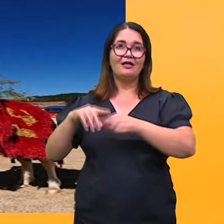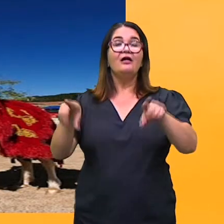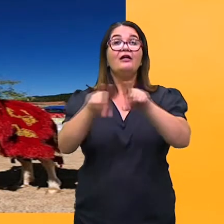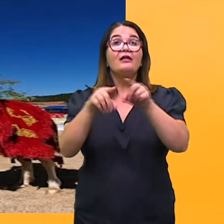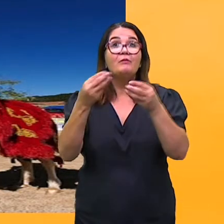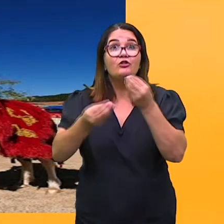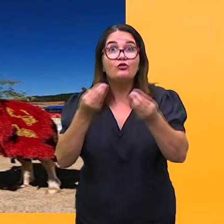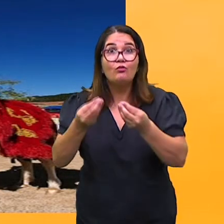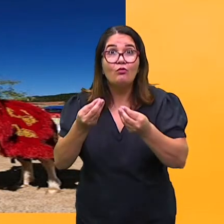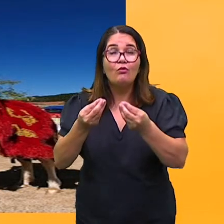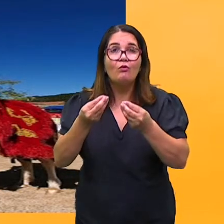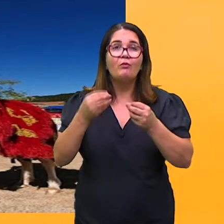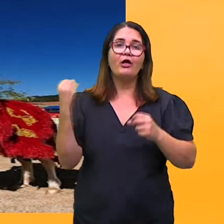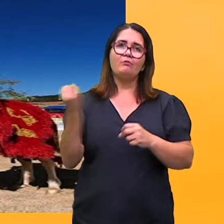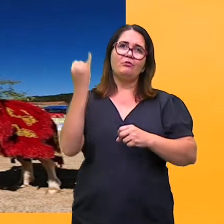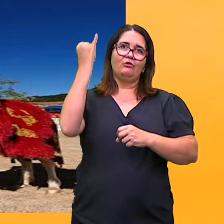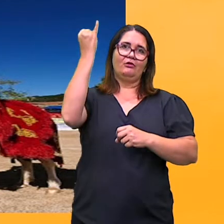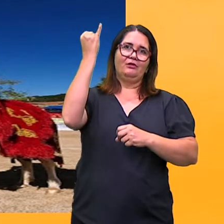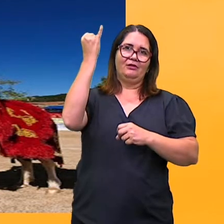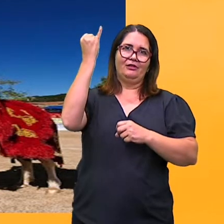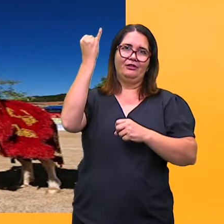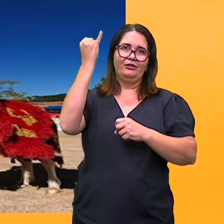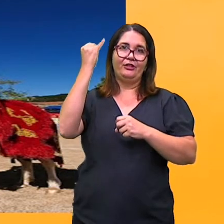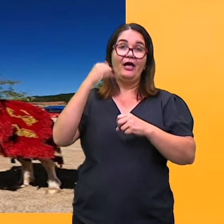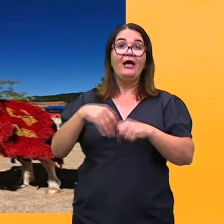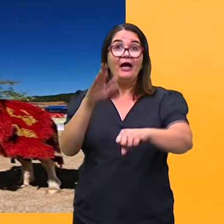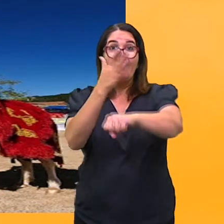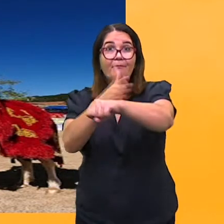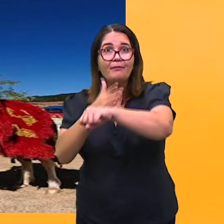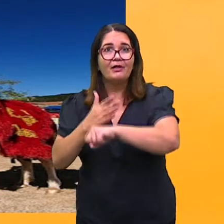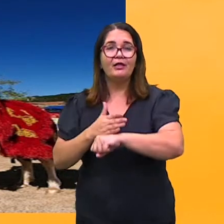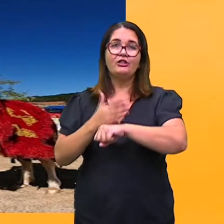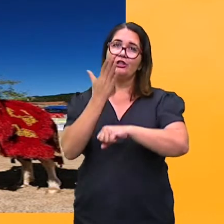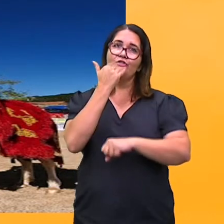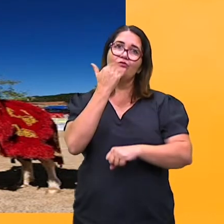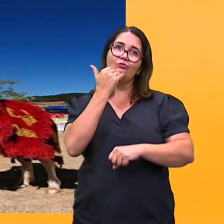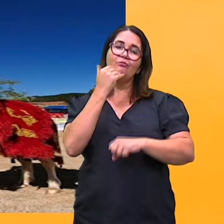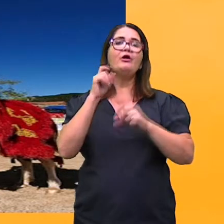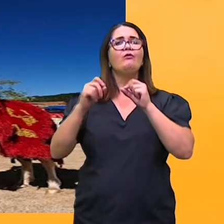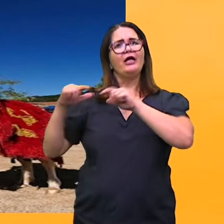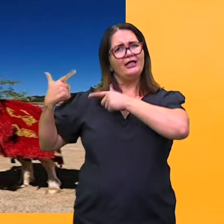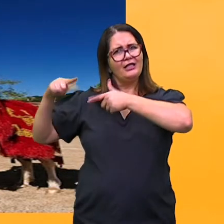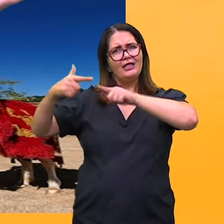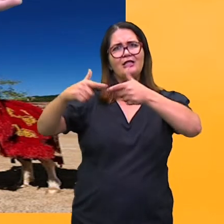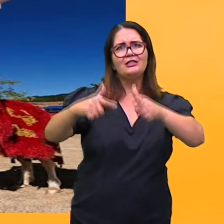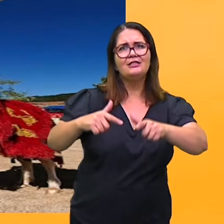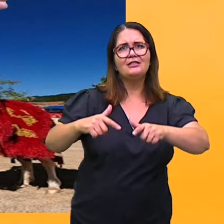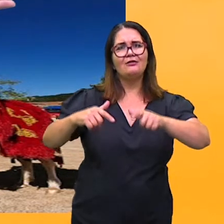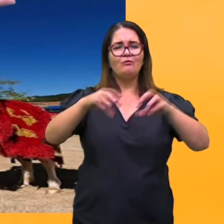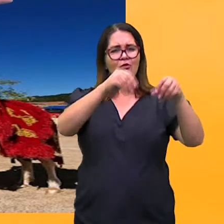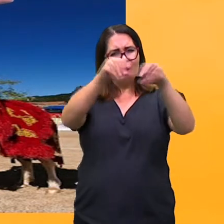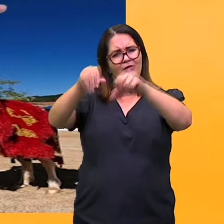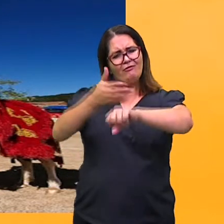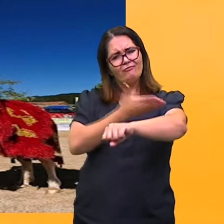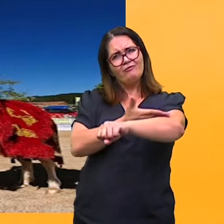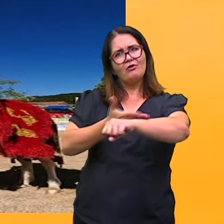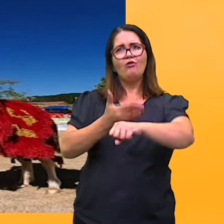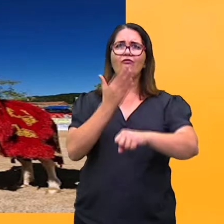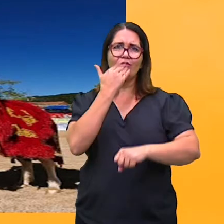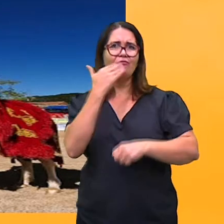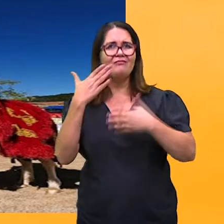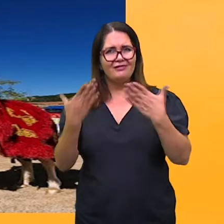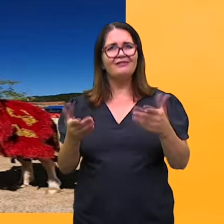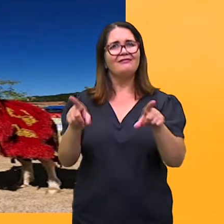jejum. Então, aquece também, enche, né, o estômago, ou falando o popular,